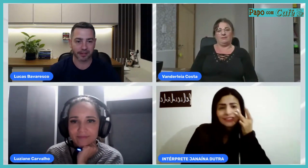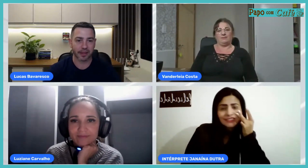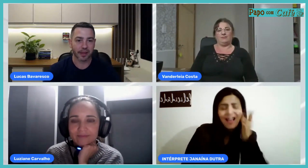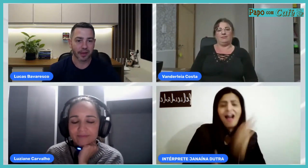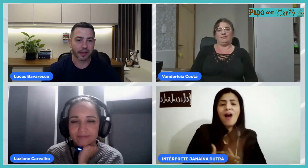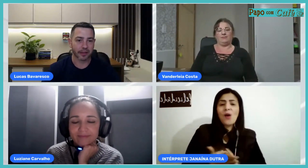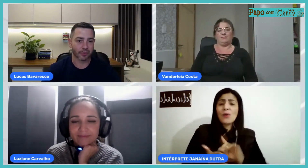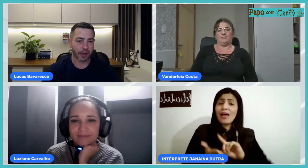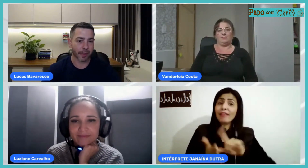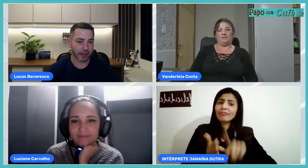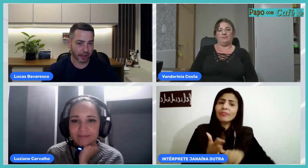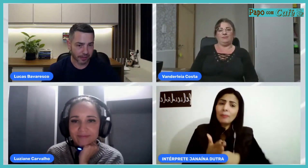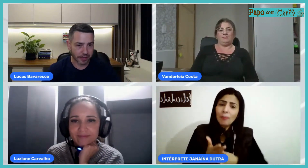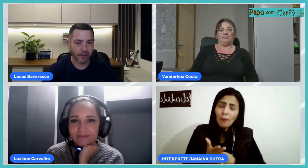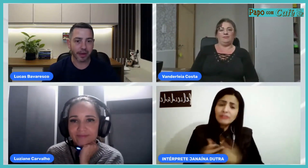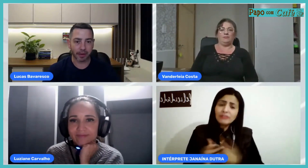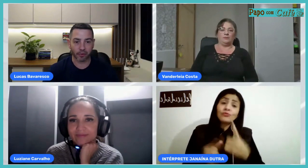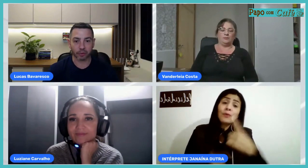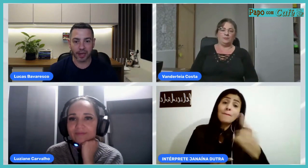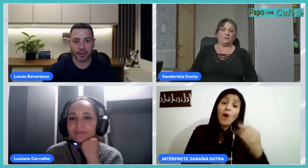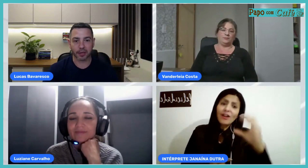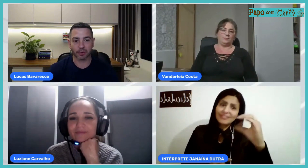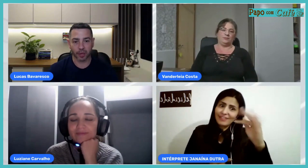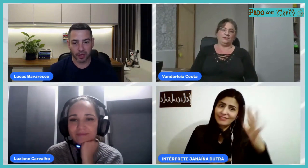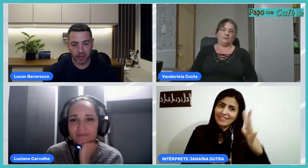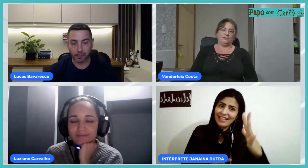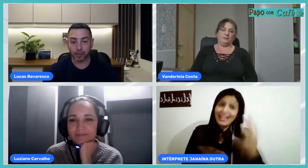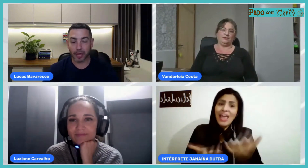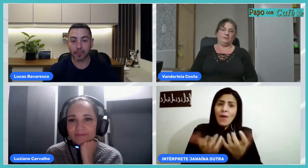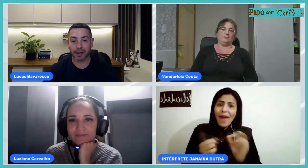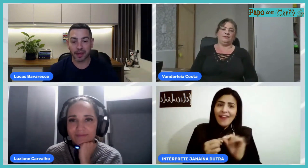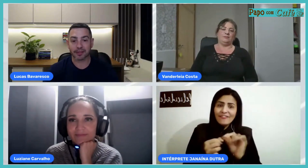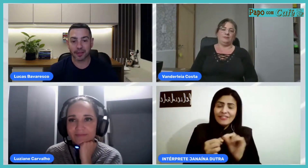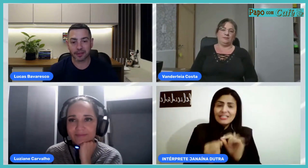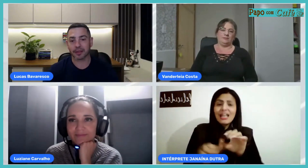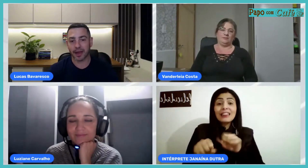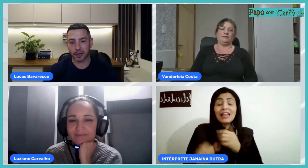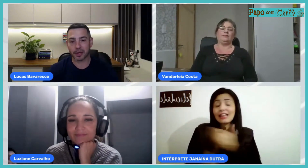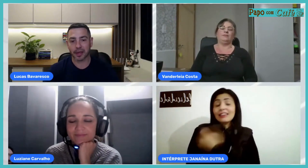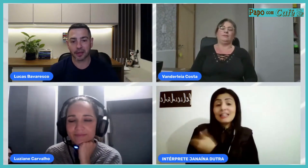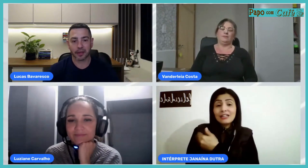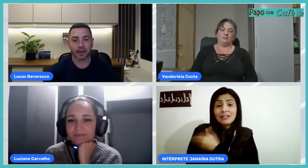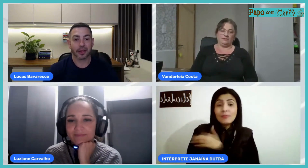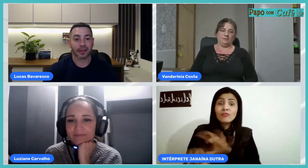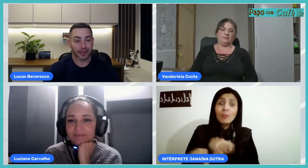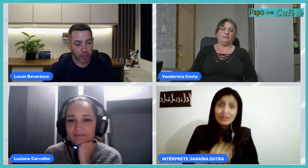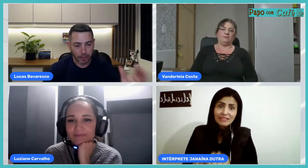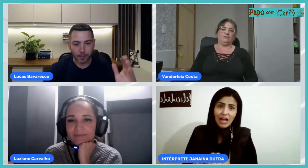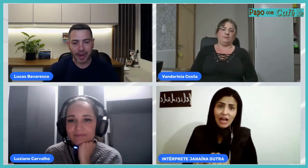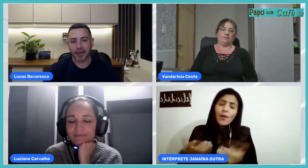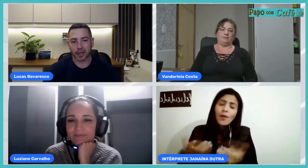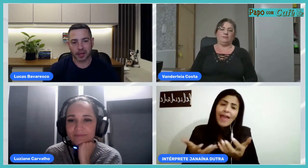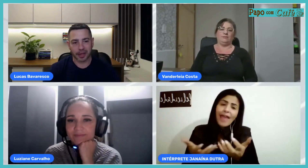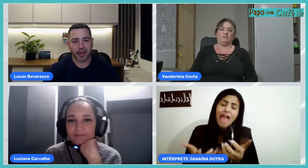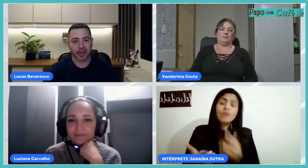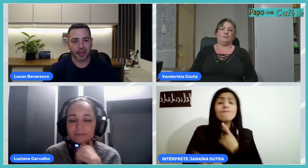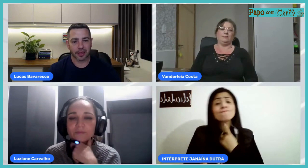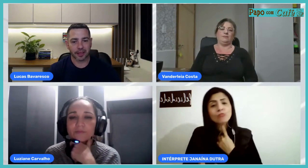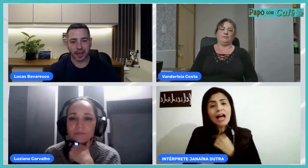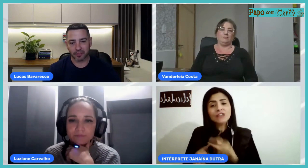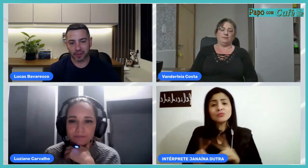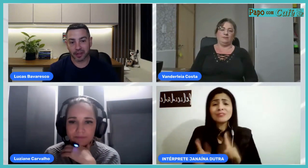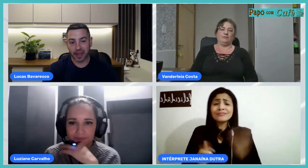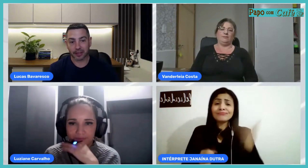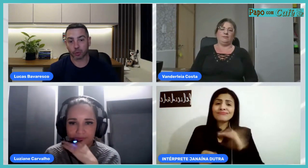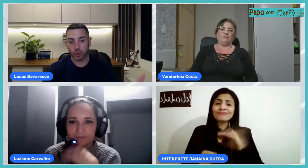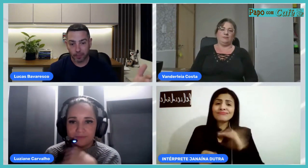né? Mas isso era uma intenção, era uma vontade que eu tinha, porque era uma necessidade, né, de prática, né? E